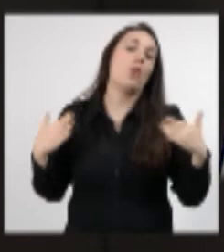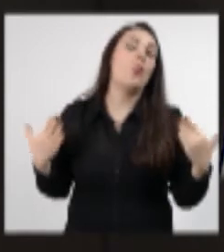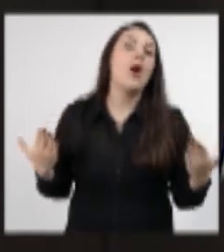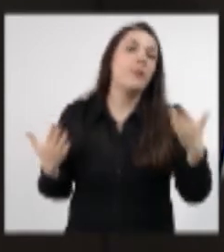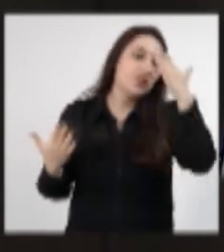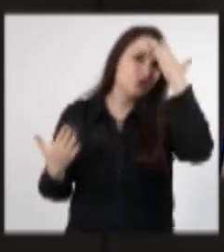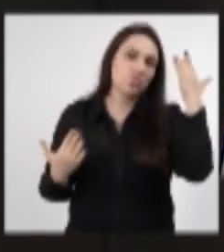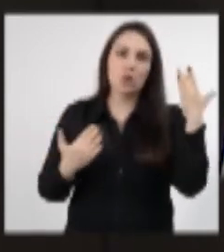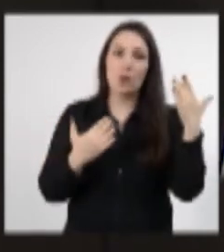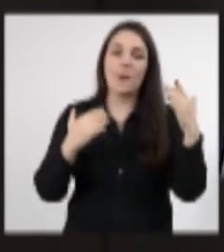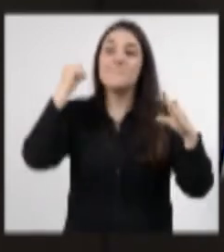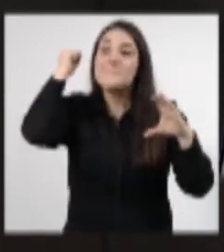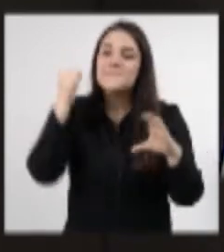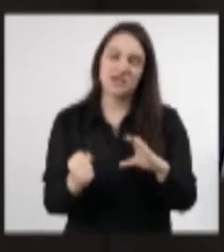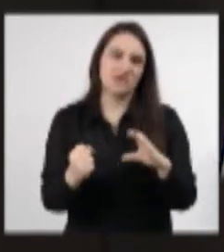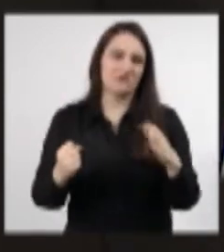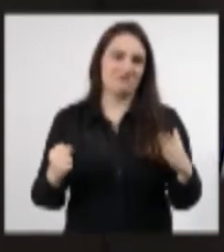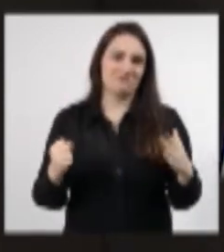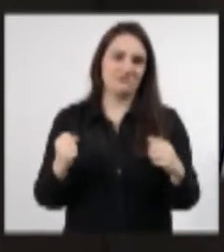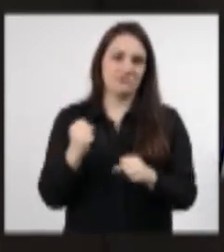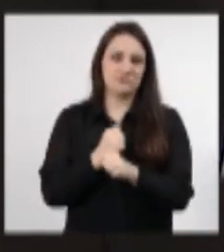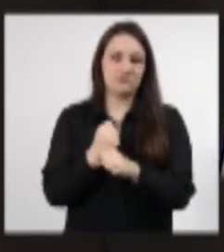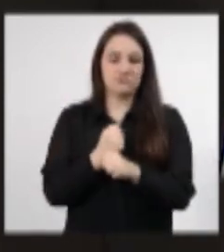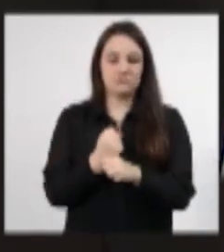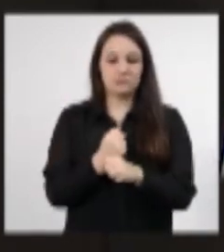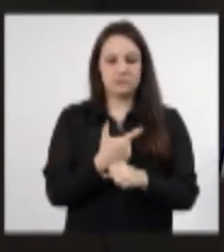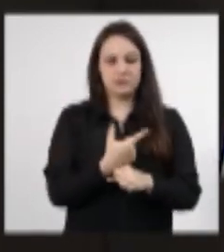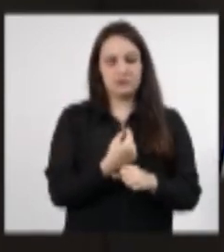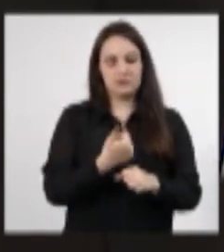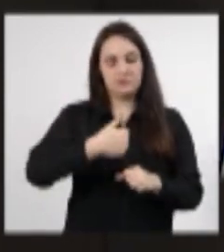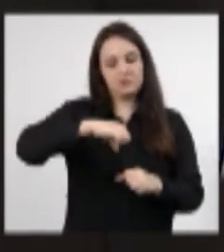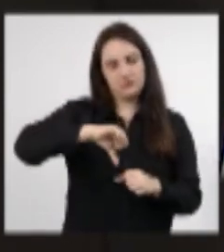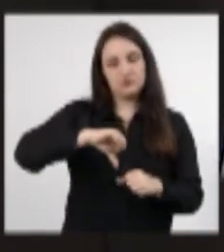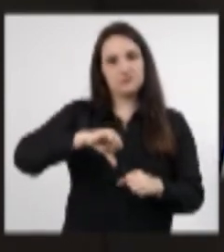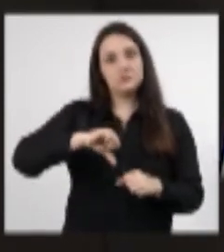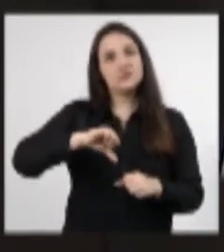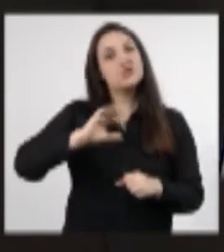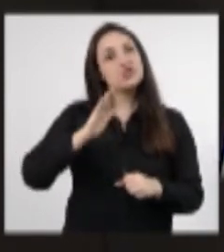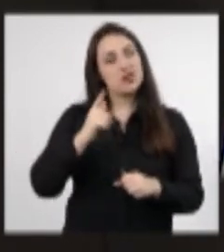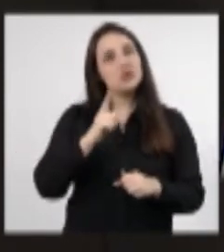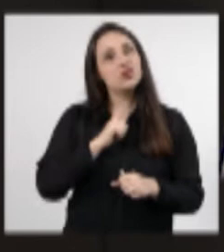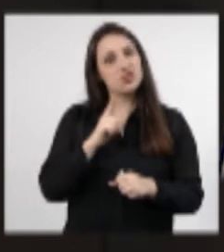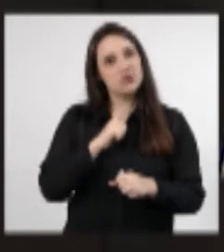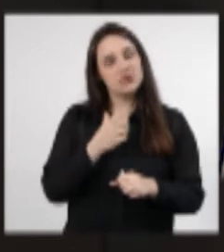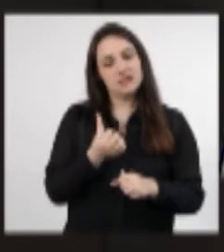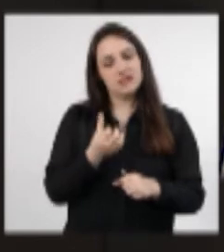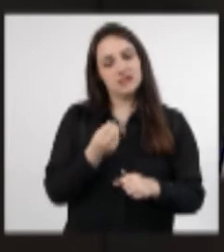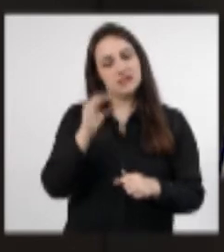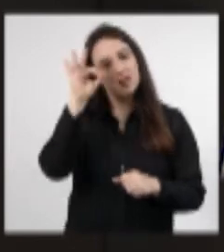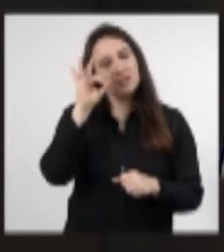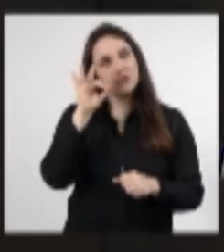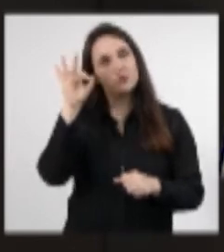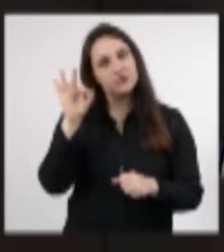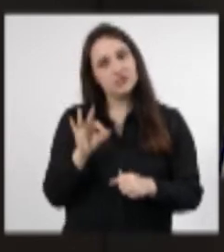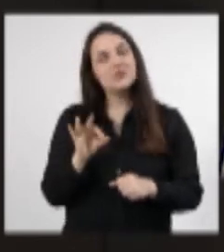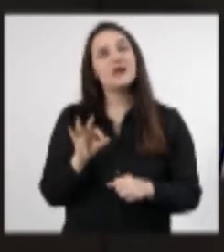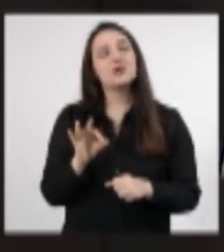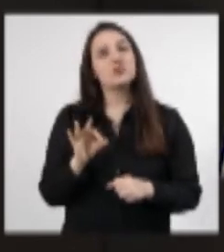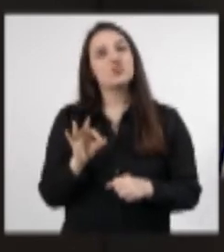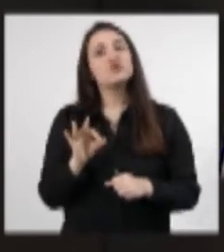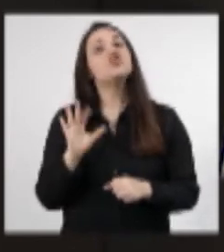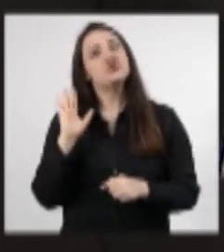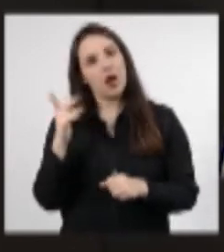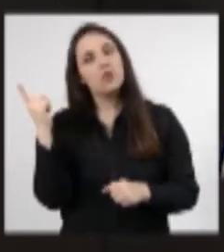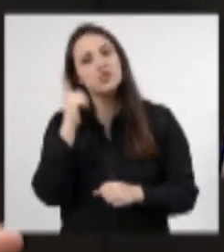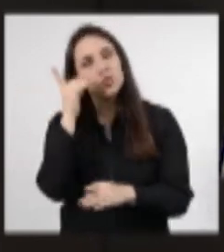dos outros meses. Então, naturalmente, nós fechamos 2019 já com o índice de resolutividade de 60%. E acreditamos que em